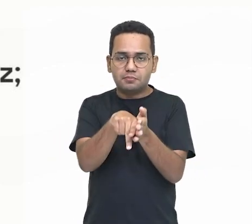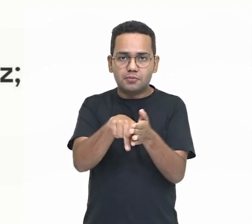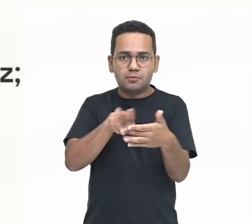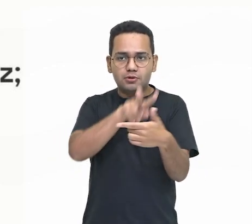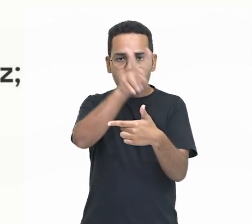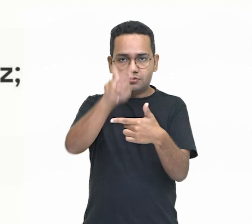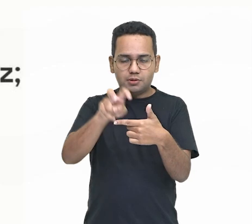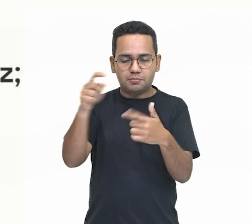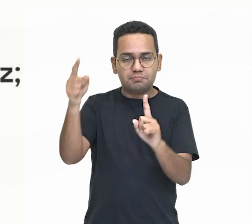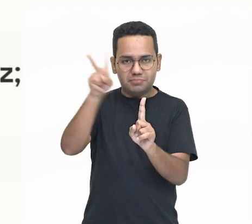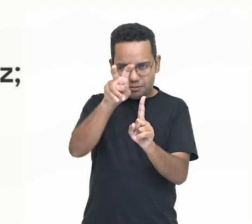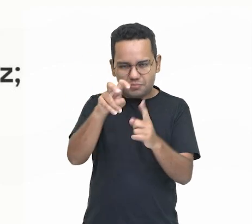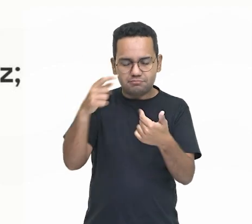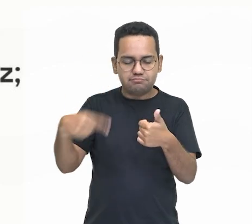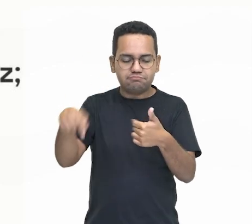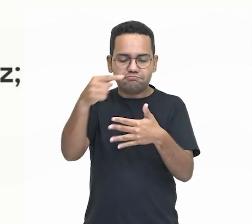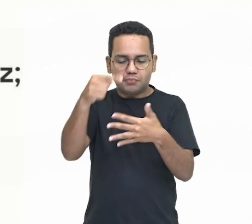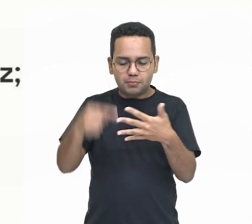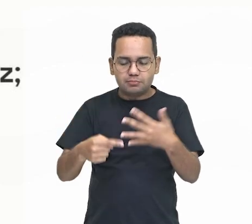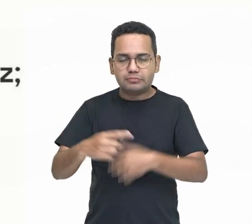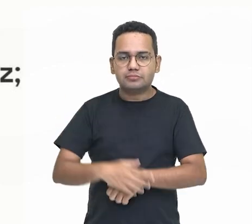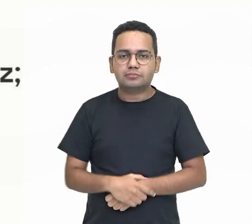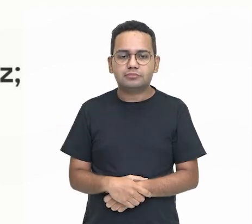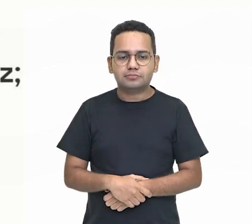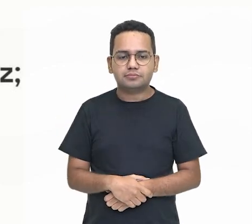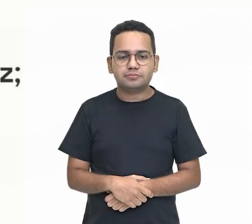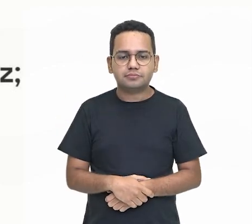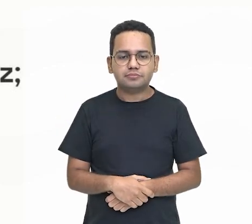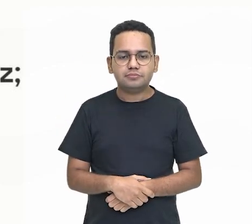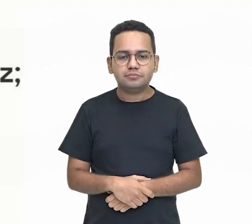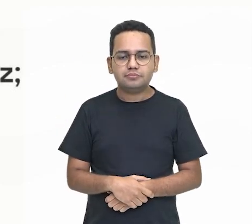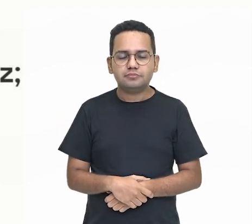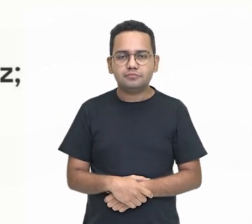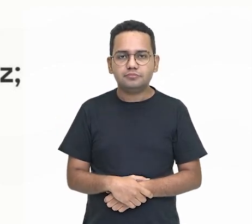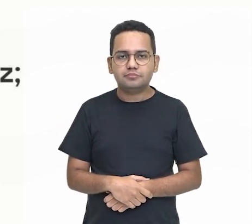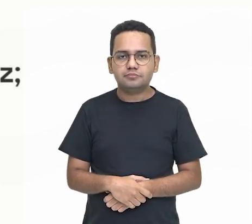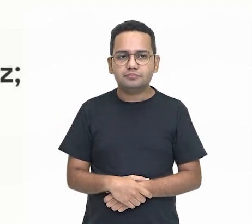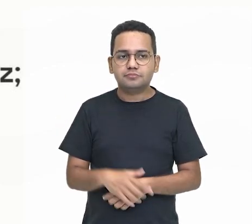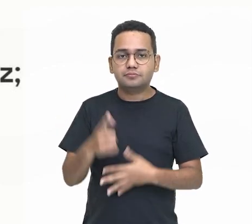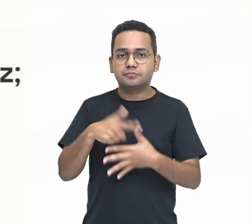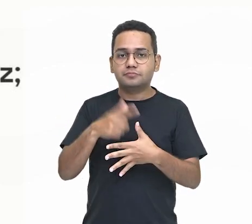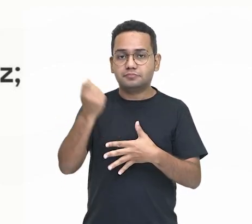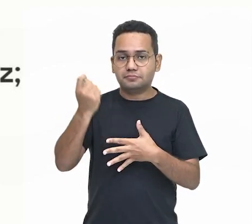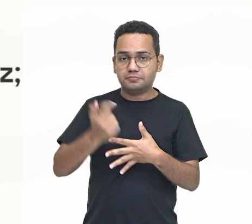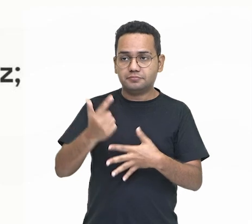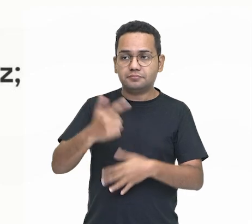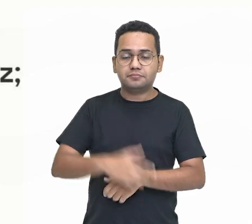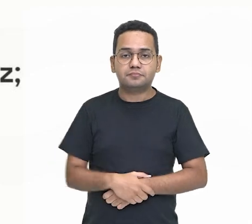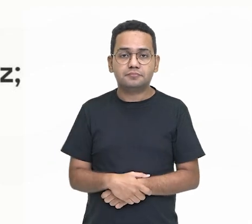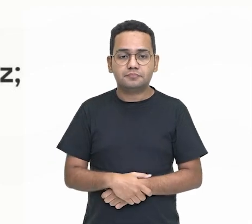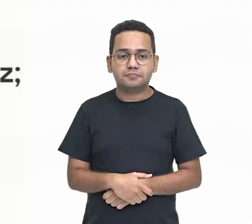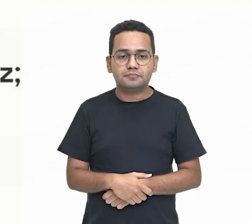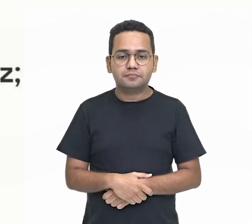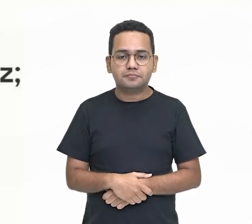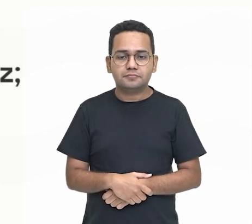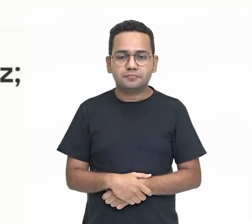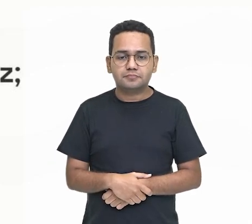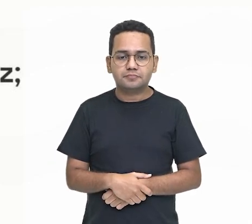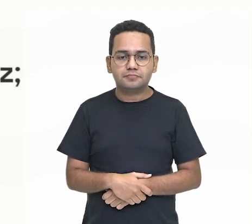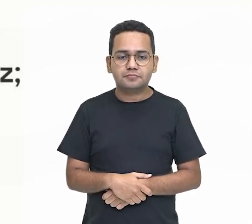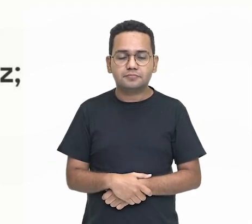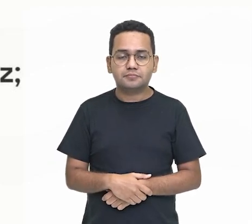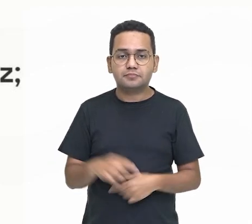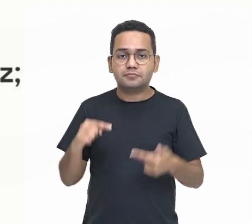ela vem da onde? Quais são essas principais características? Proveniente da energia luminosa do